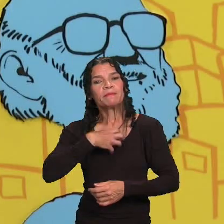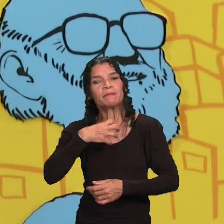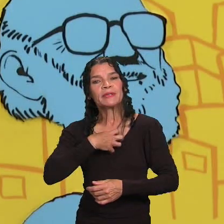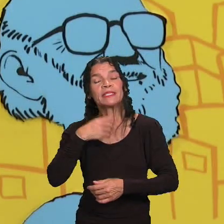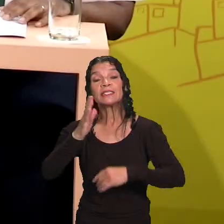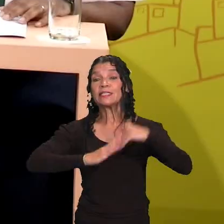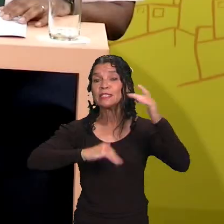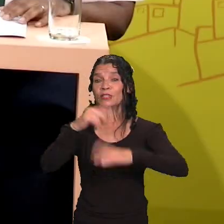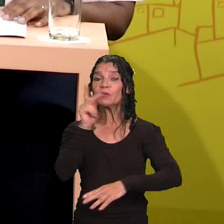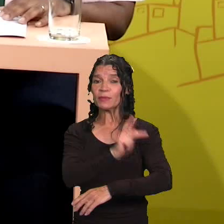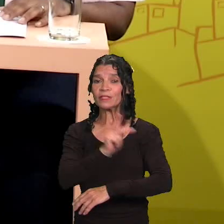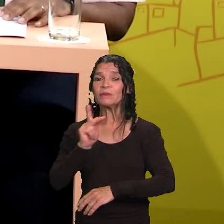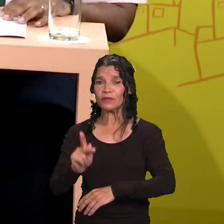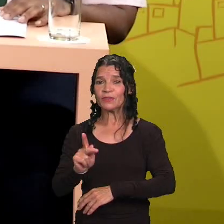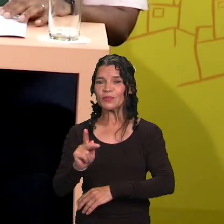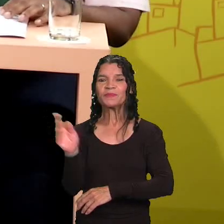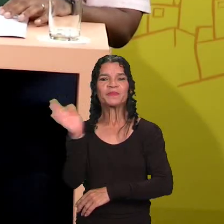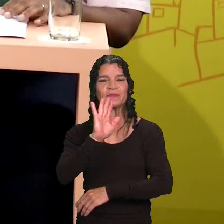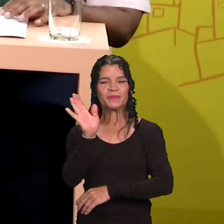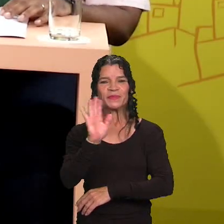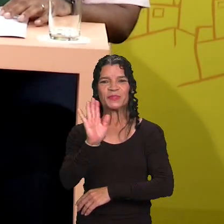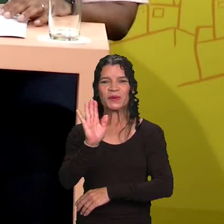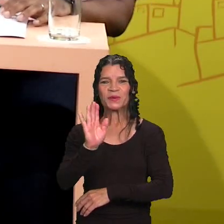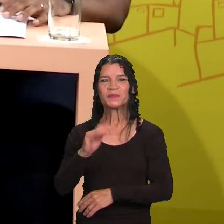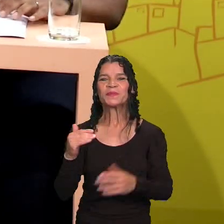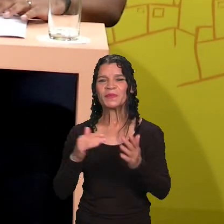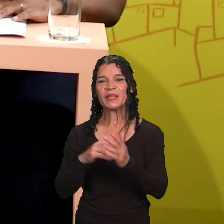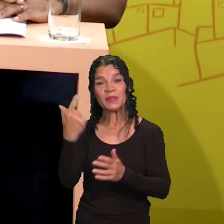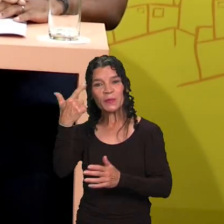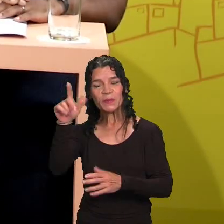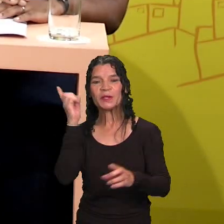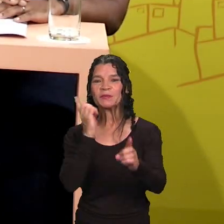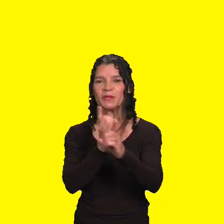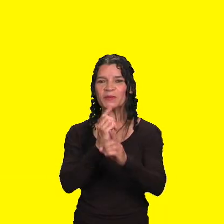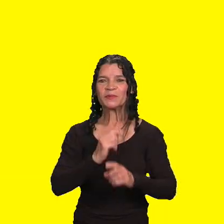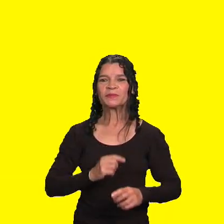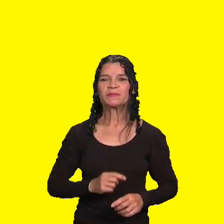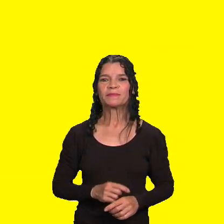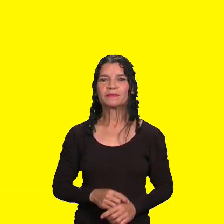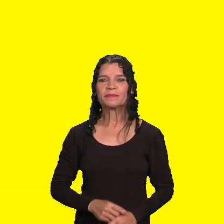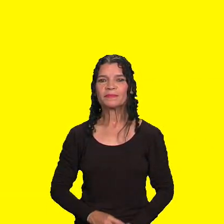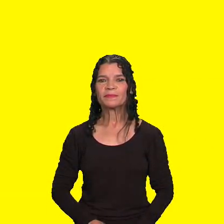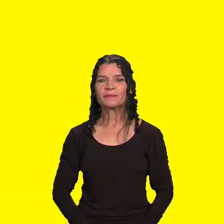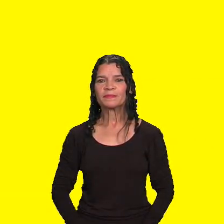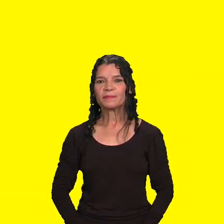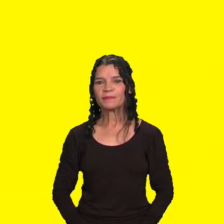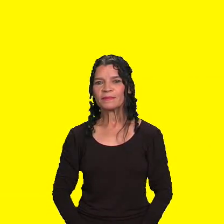sua prática docente. Até logo! Até. Tchau!